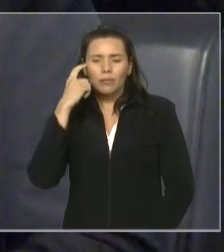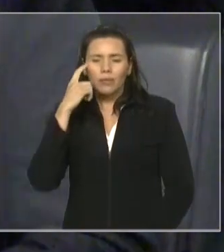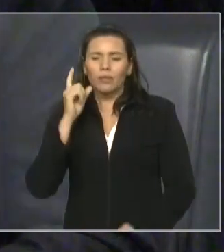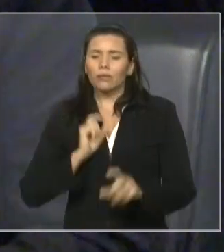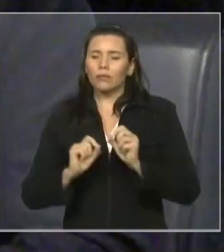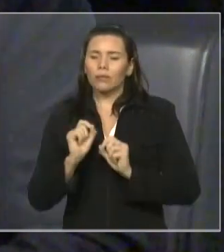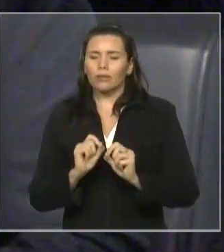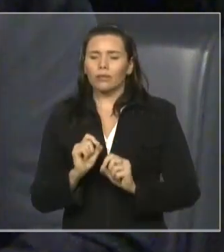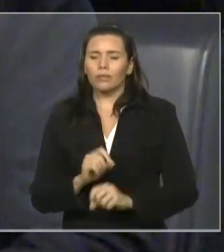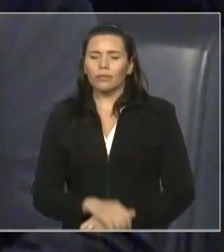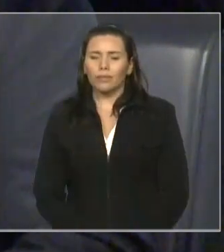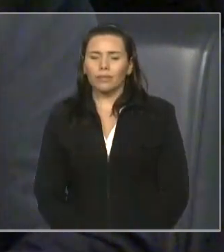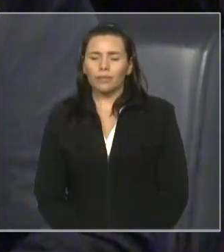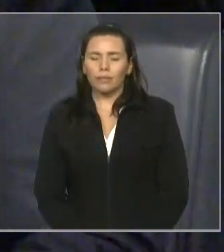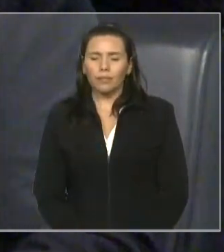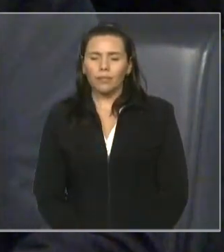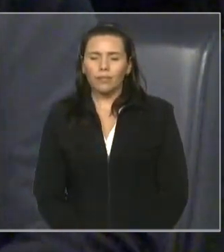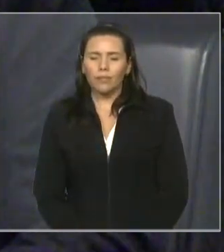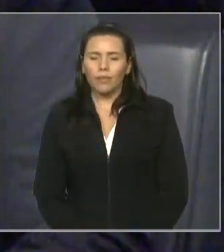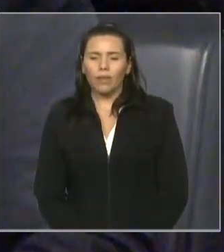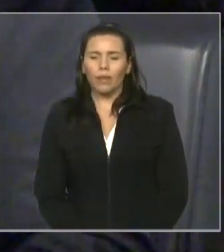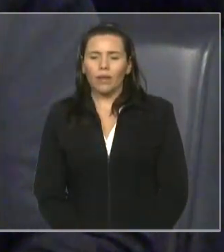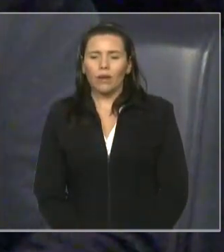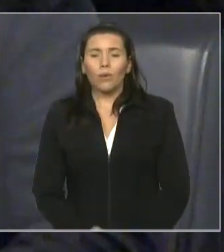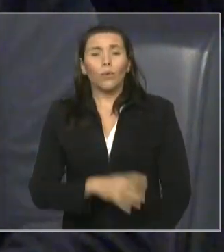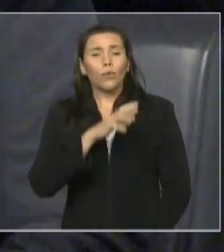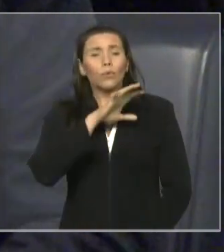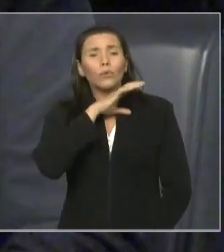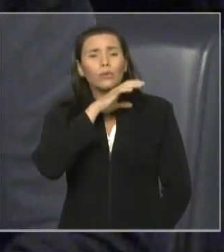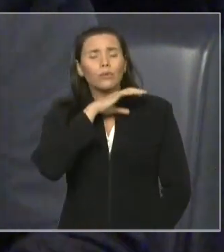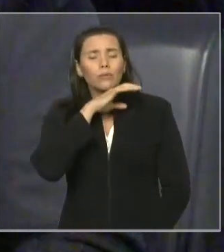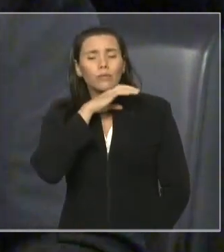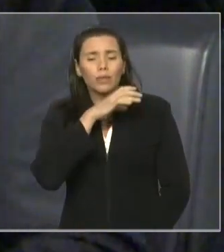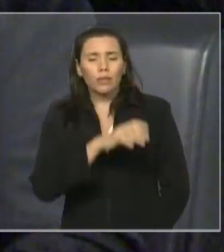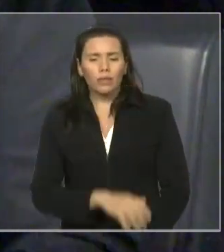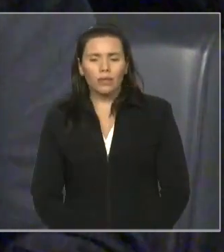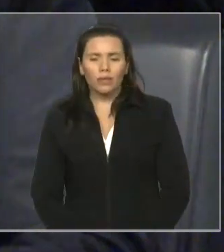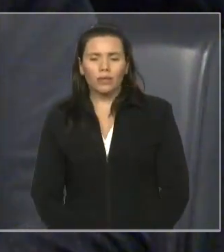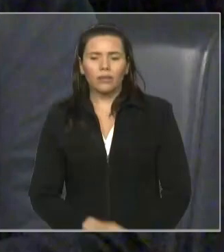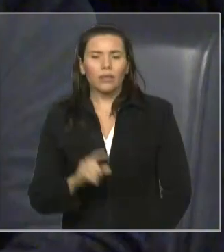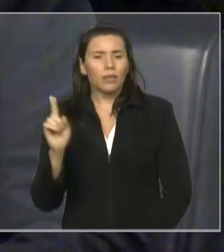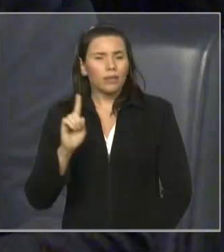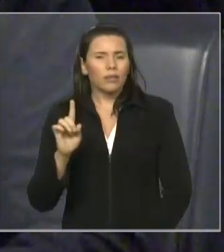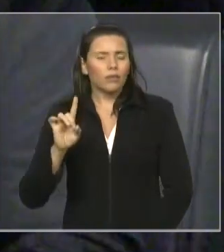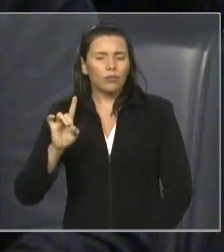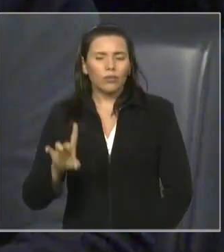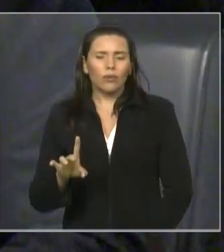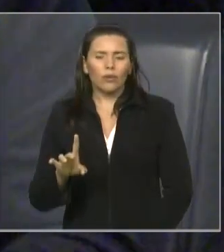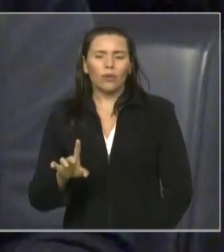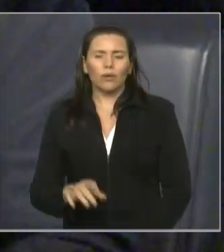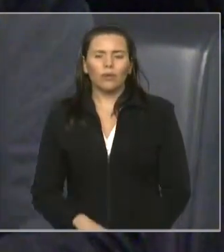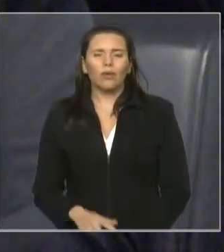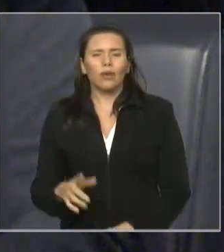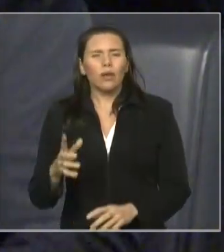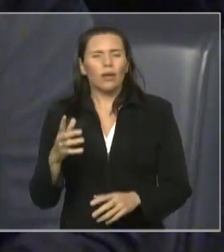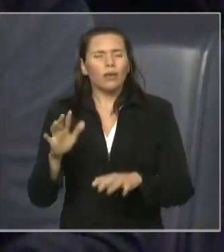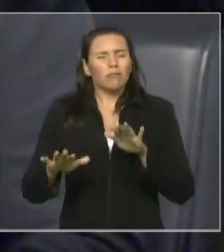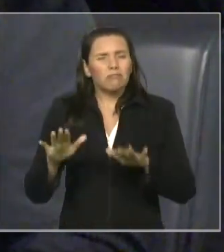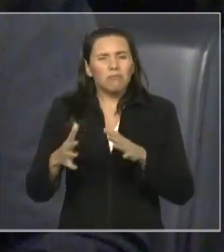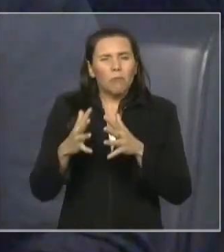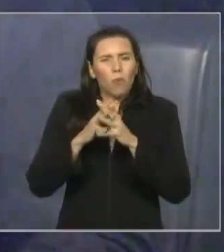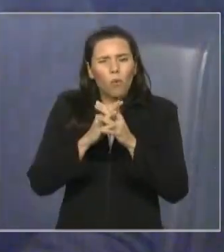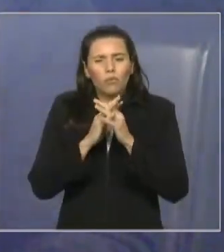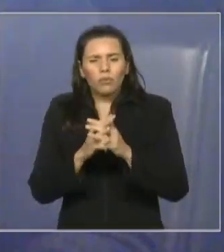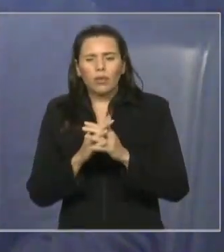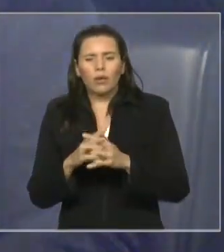verdade, que é o entendimento que os animais, não apenas os pets, né, que a gente, às vezes, faz um pouquinho de confusão,